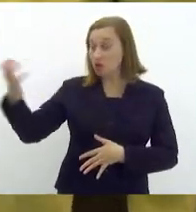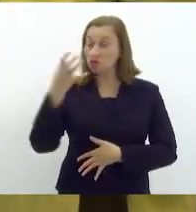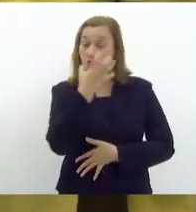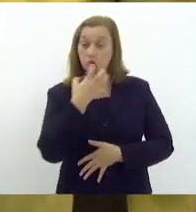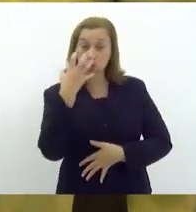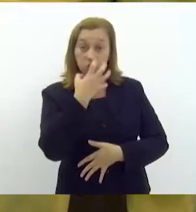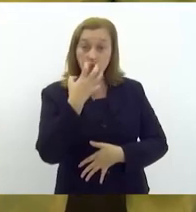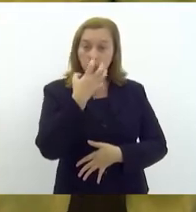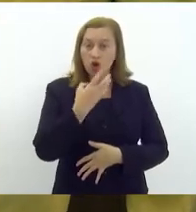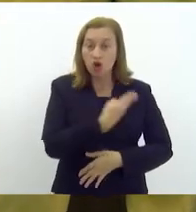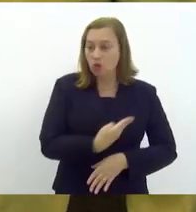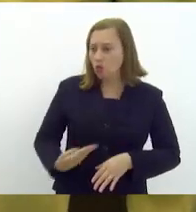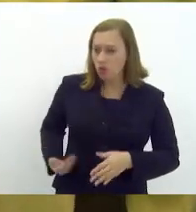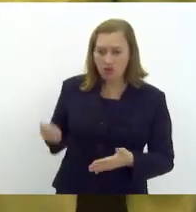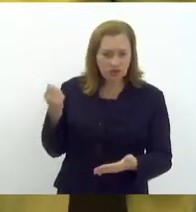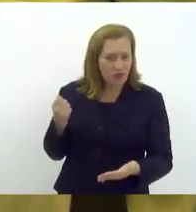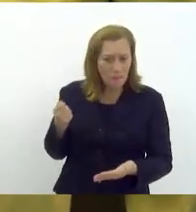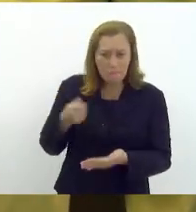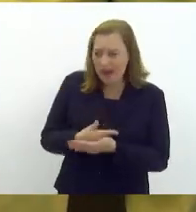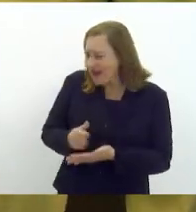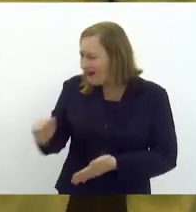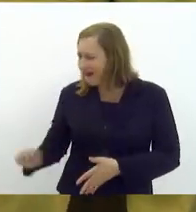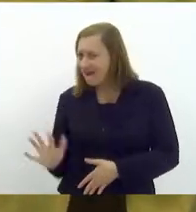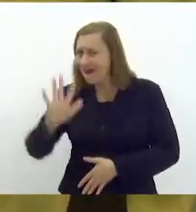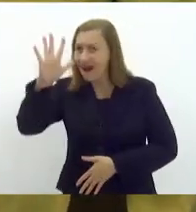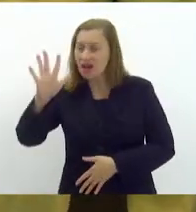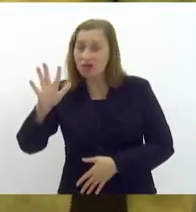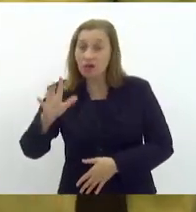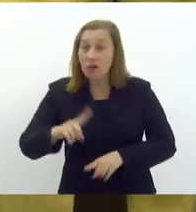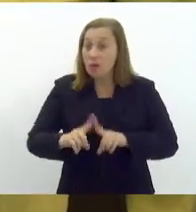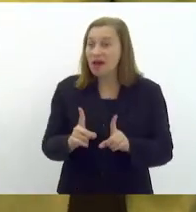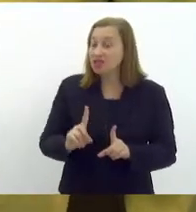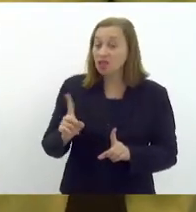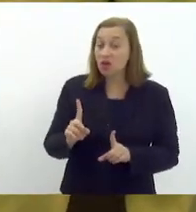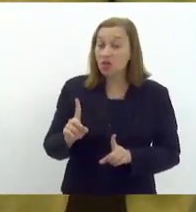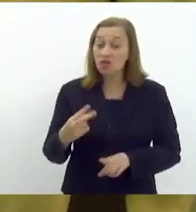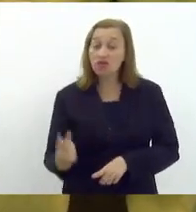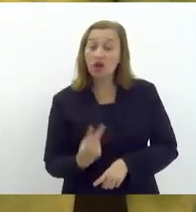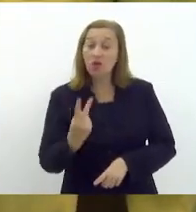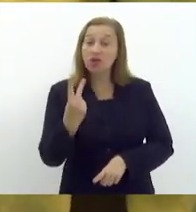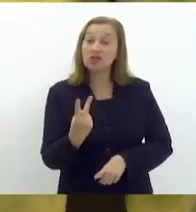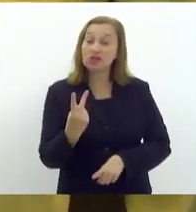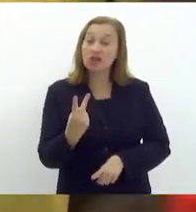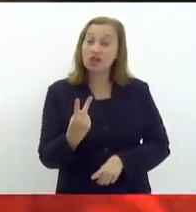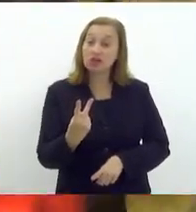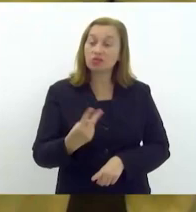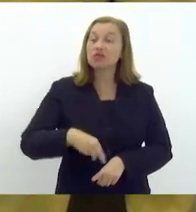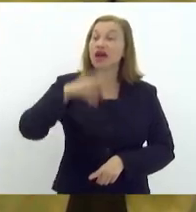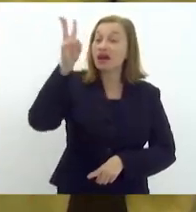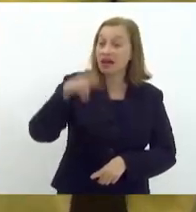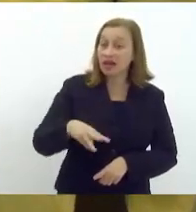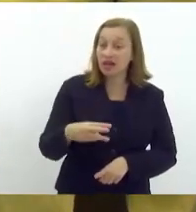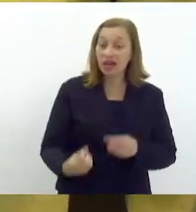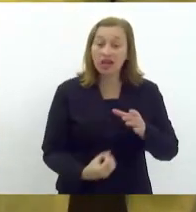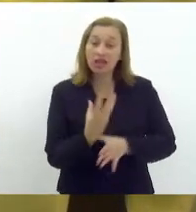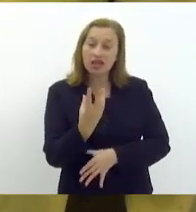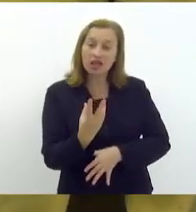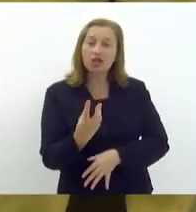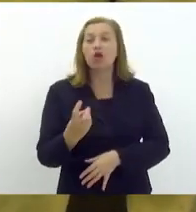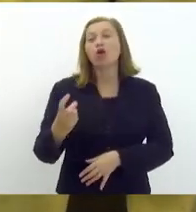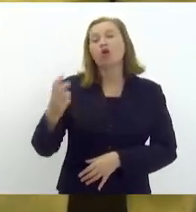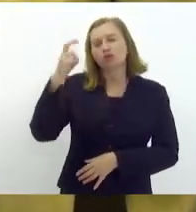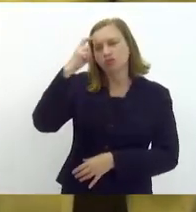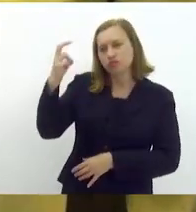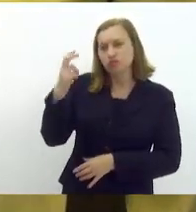governo Às vezes tem que aportar muito recurso e a gente não oportunizar para que os fazedores e fazedoras de culturas locais